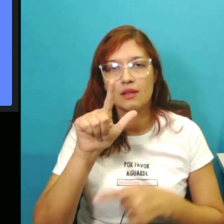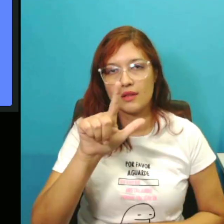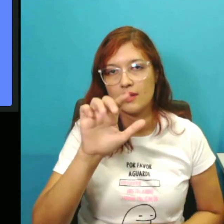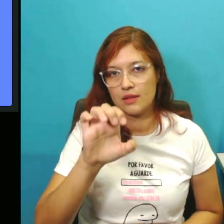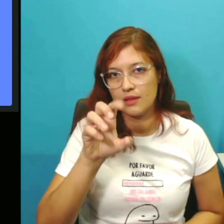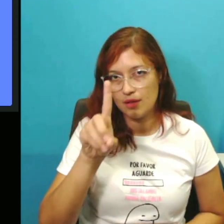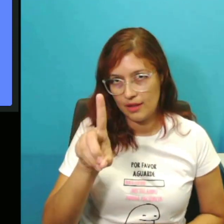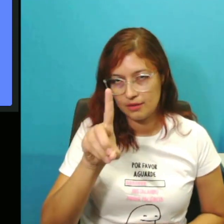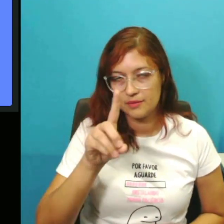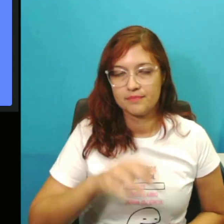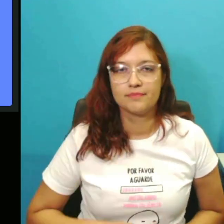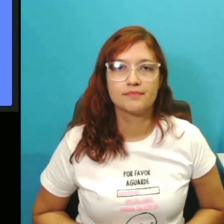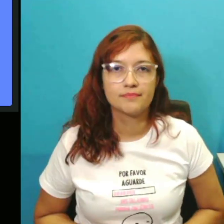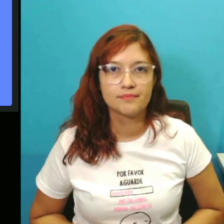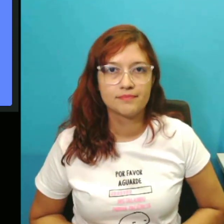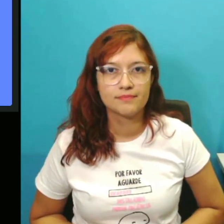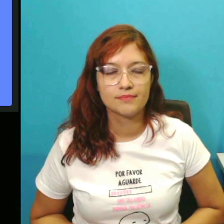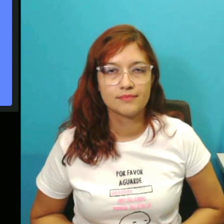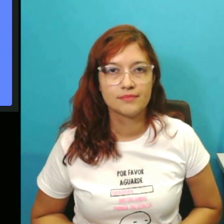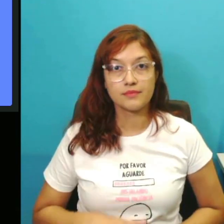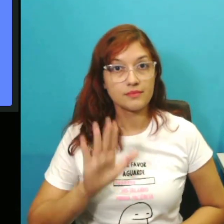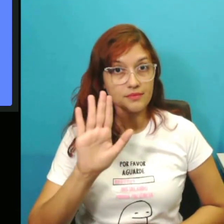É importante que seja de LED.